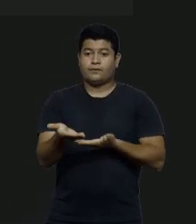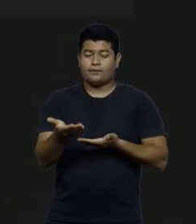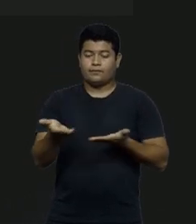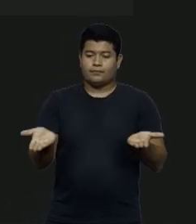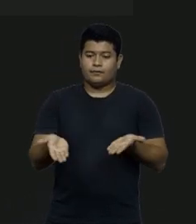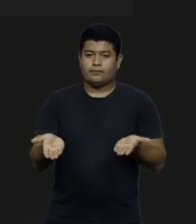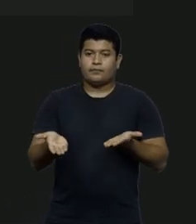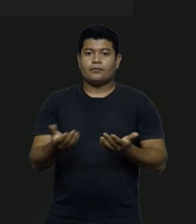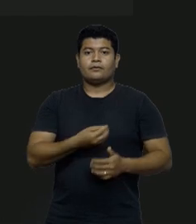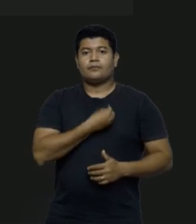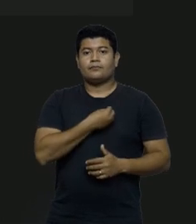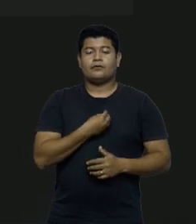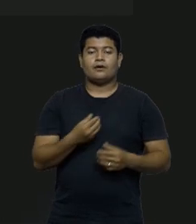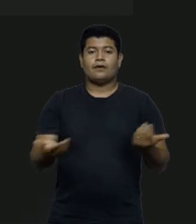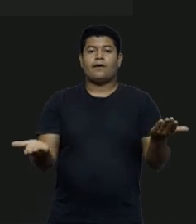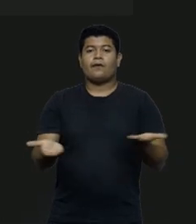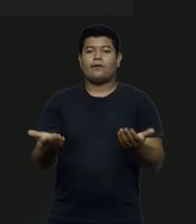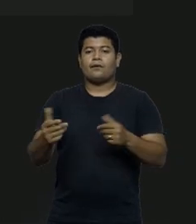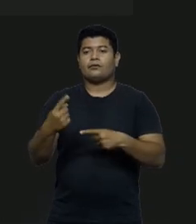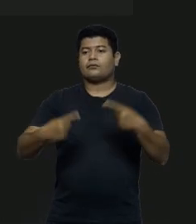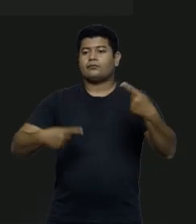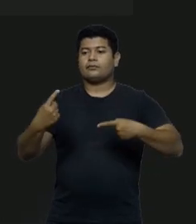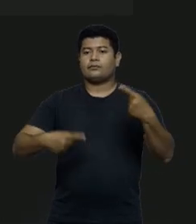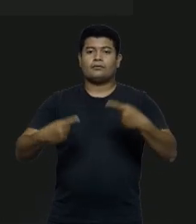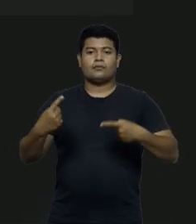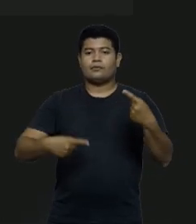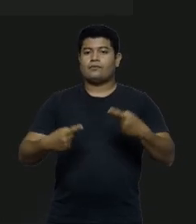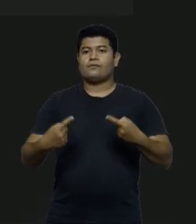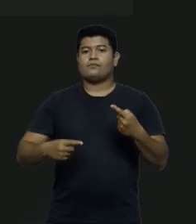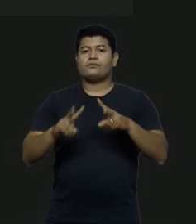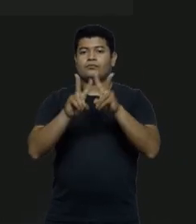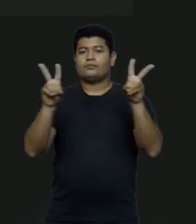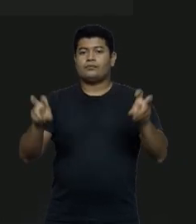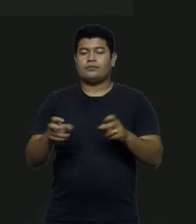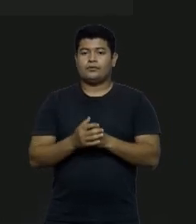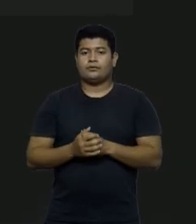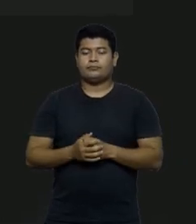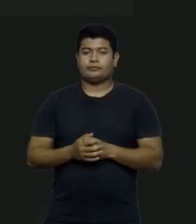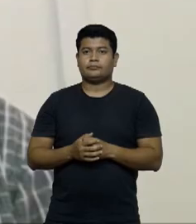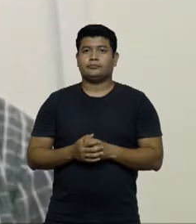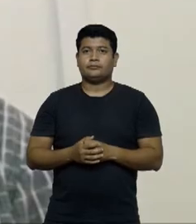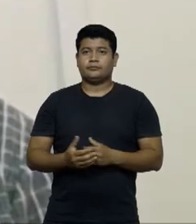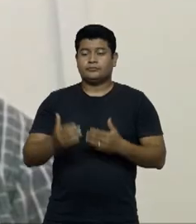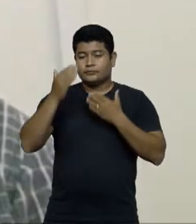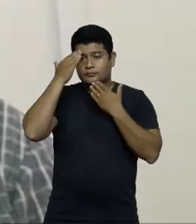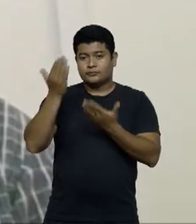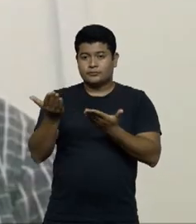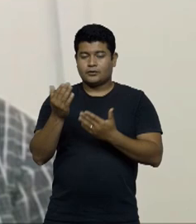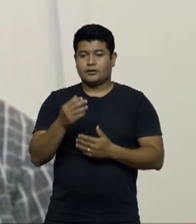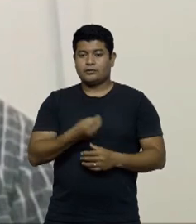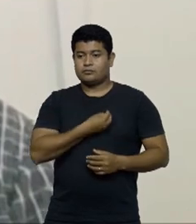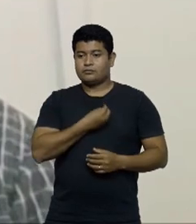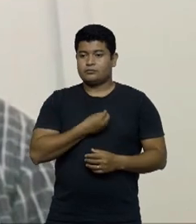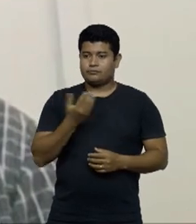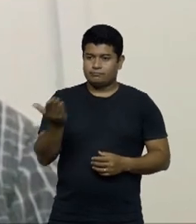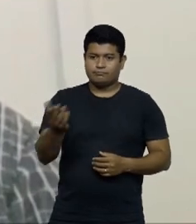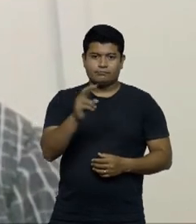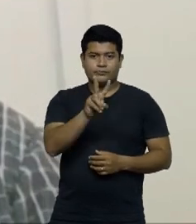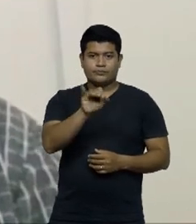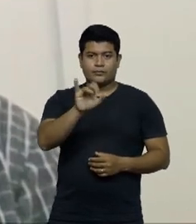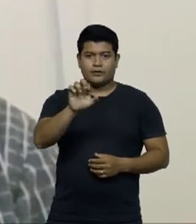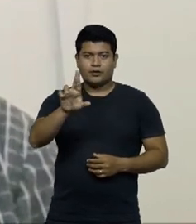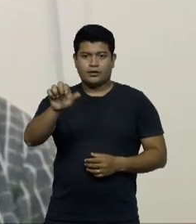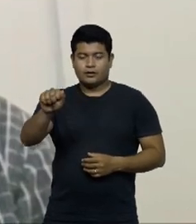de conversar de bater agradecer a presença de todo o dinheiro com que a gente tem bastante contato conversa